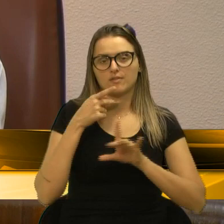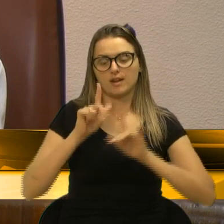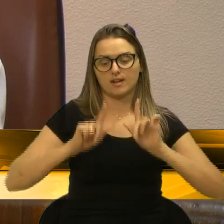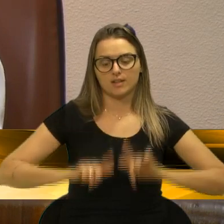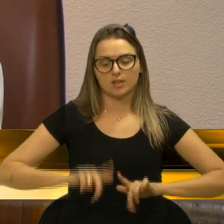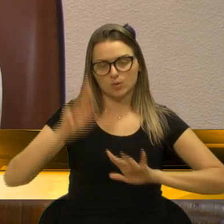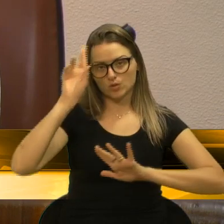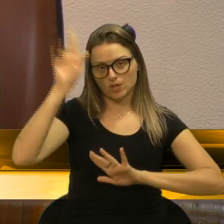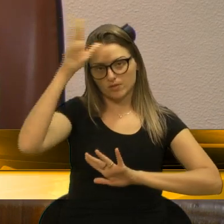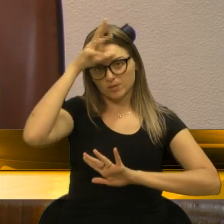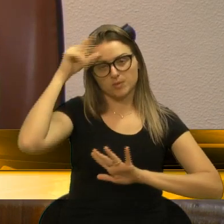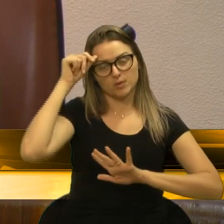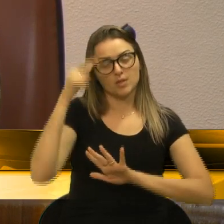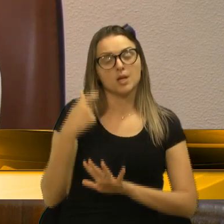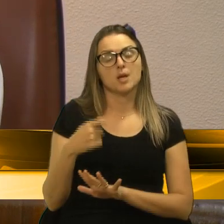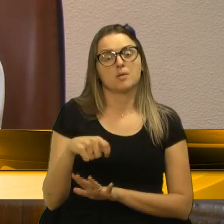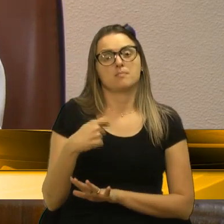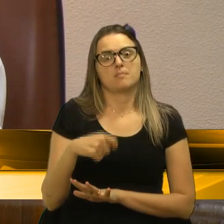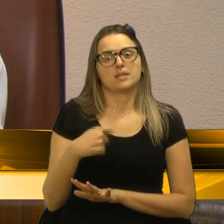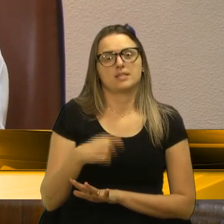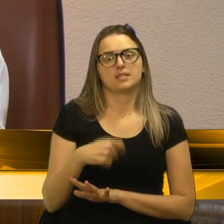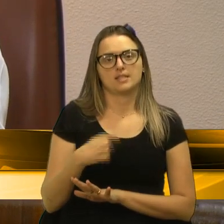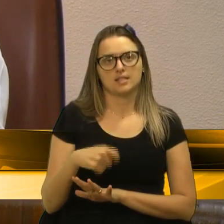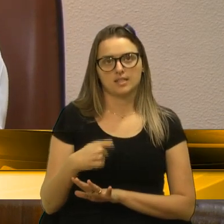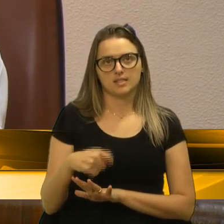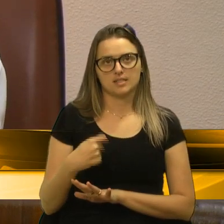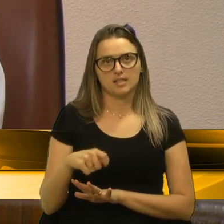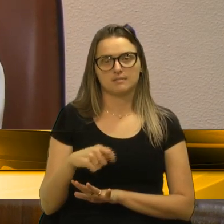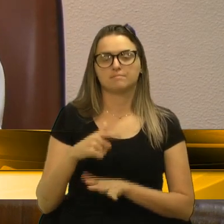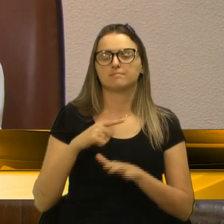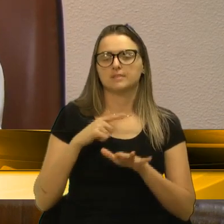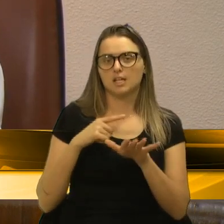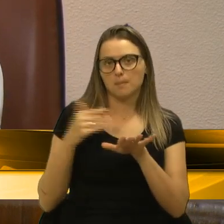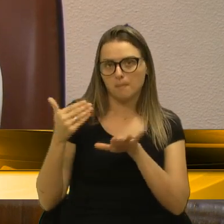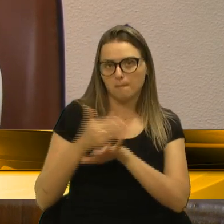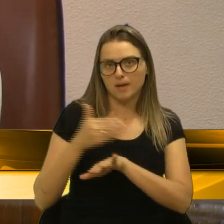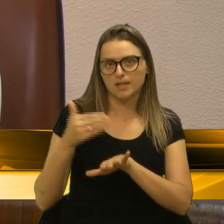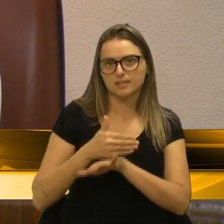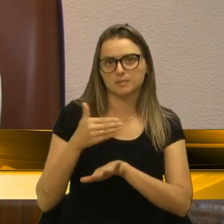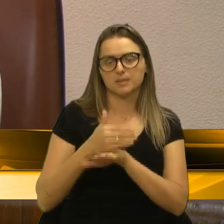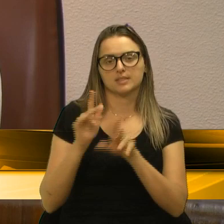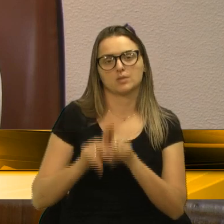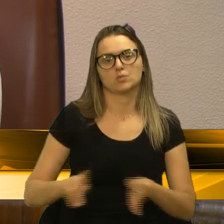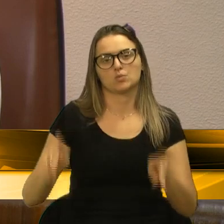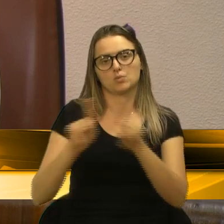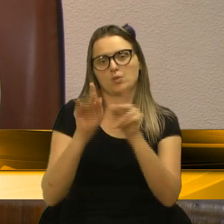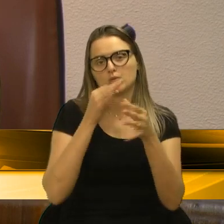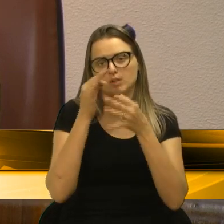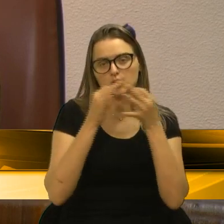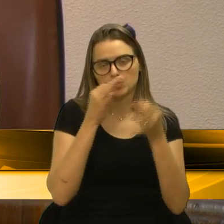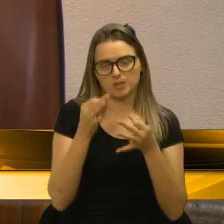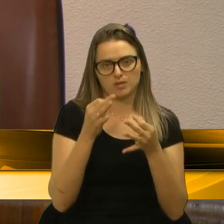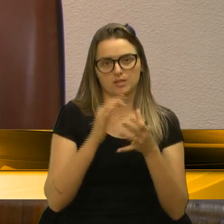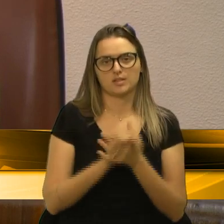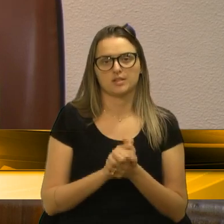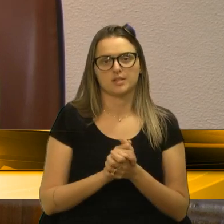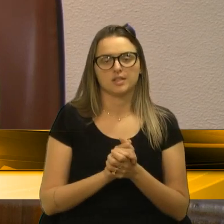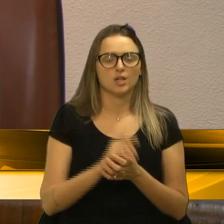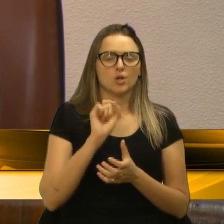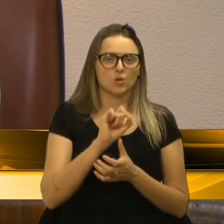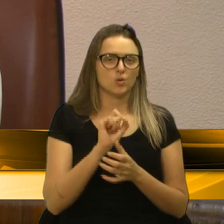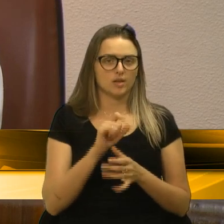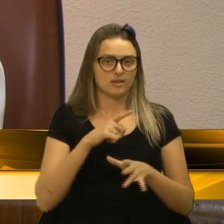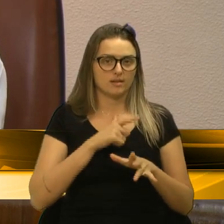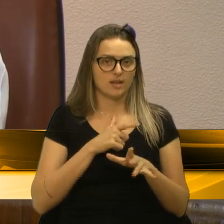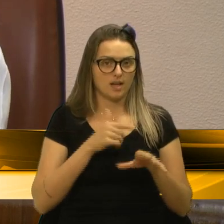municipal deverá contar com a participação da população. Segundo ele, esta